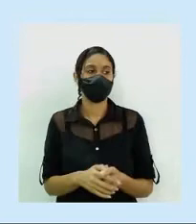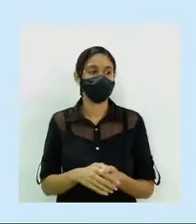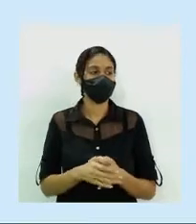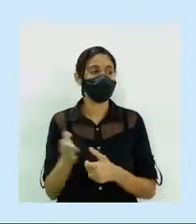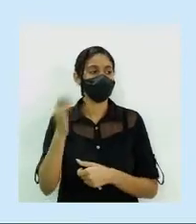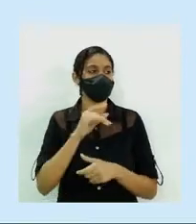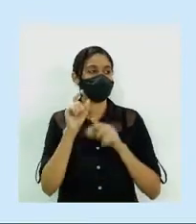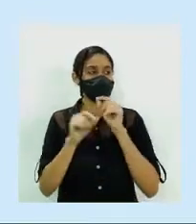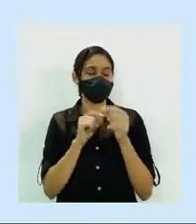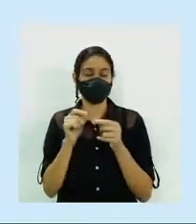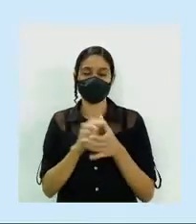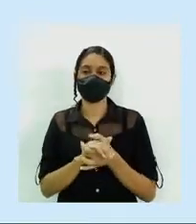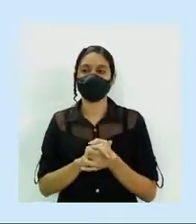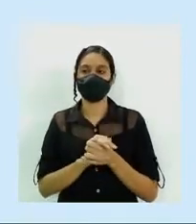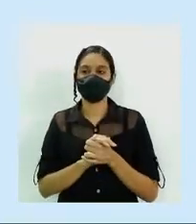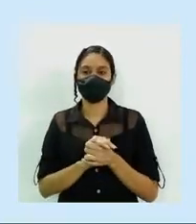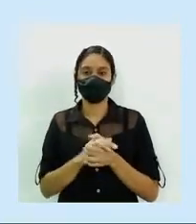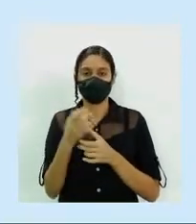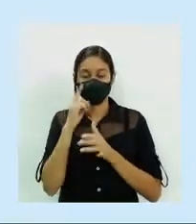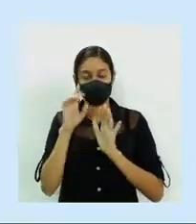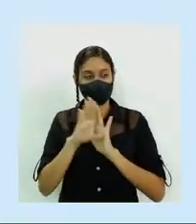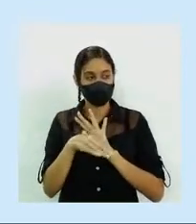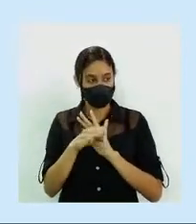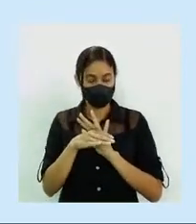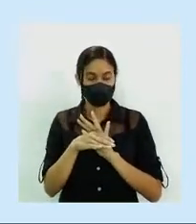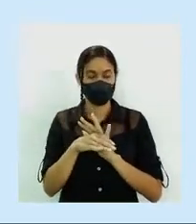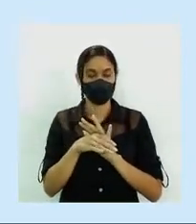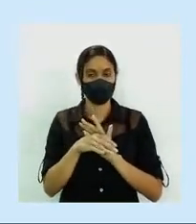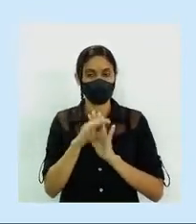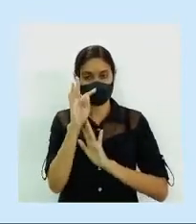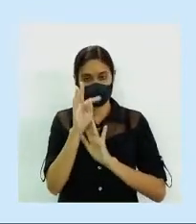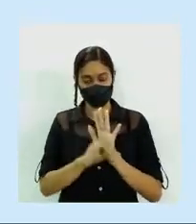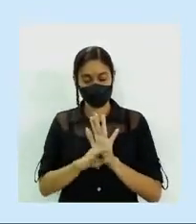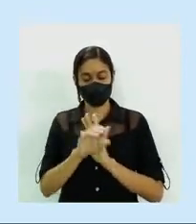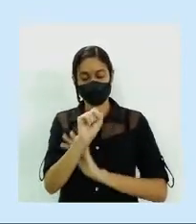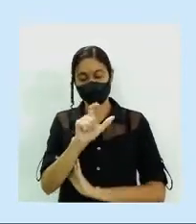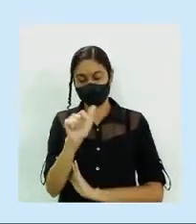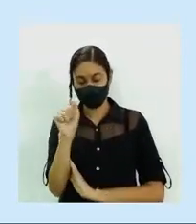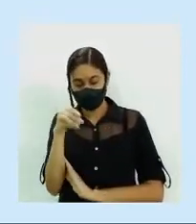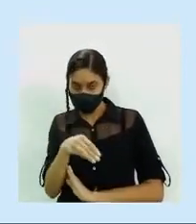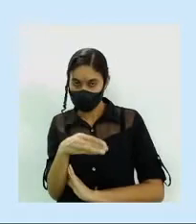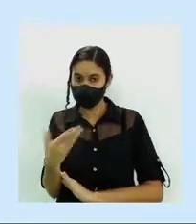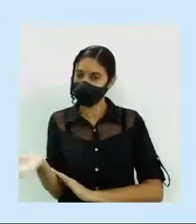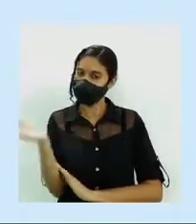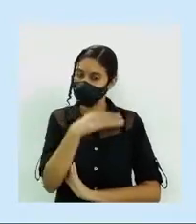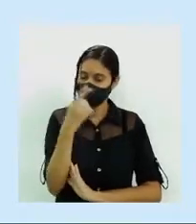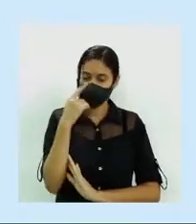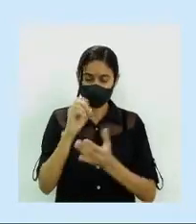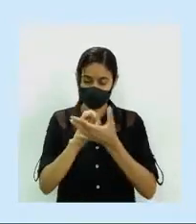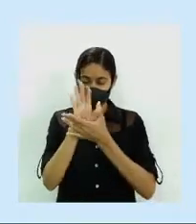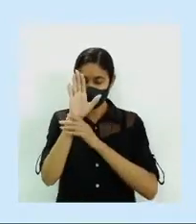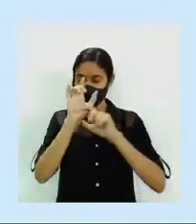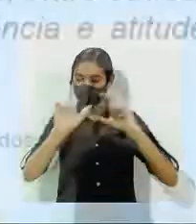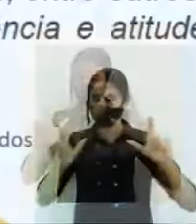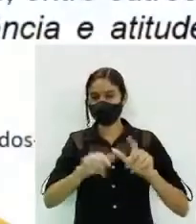entrar especificamente nos conceitos do gênero textual slam. Vamos voltar para o